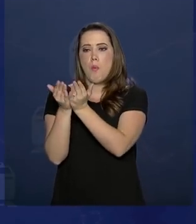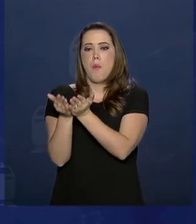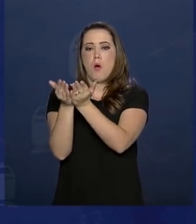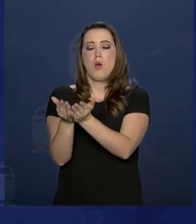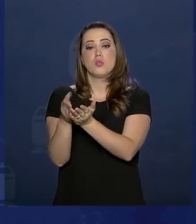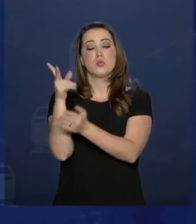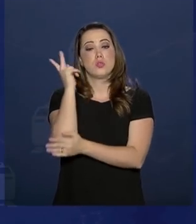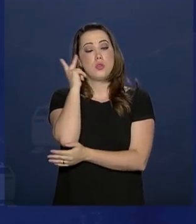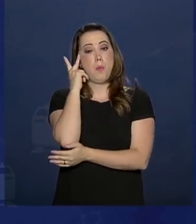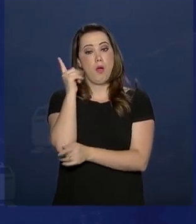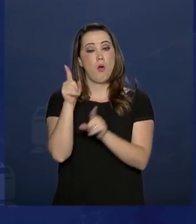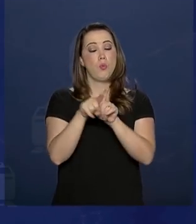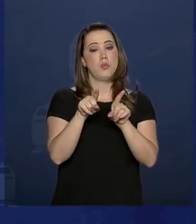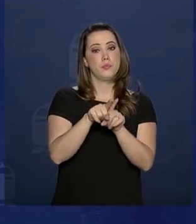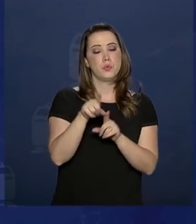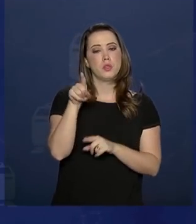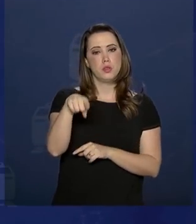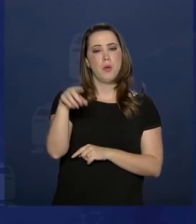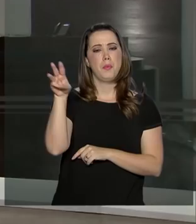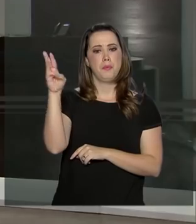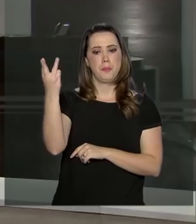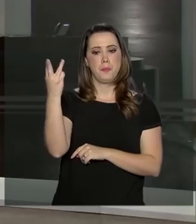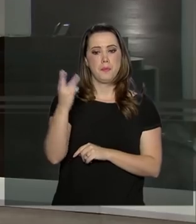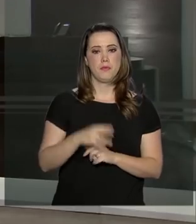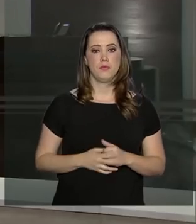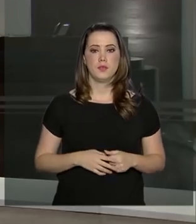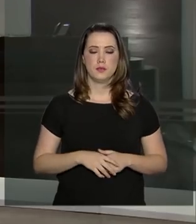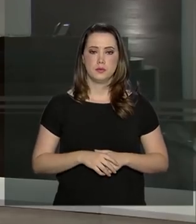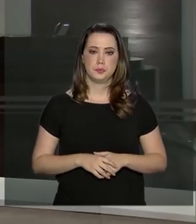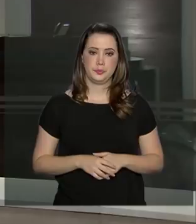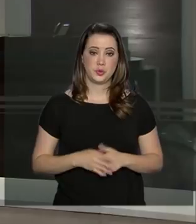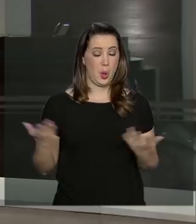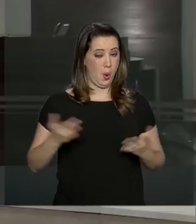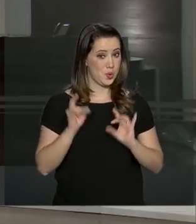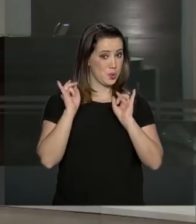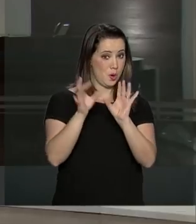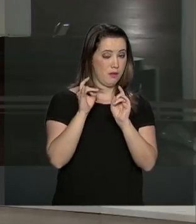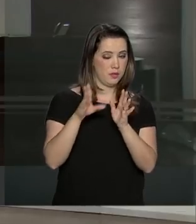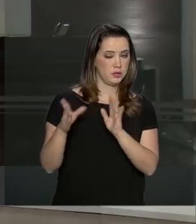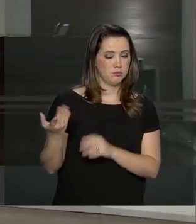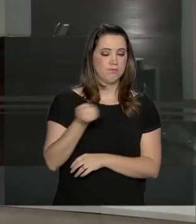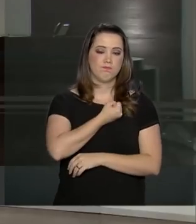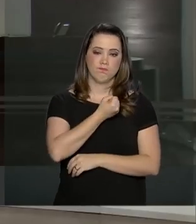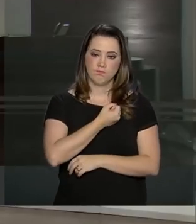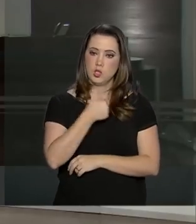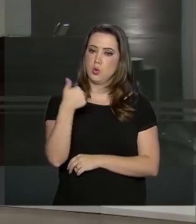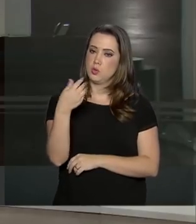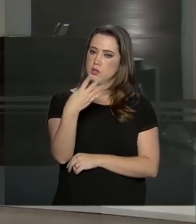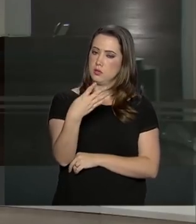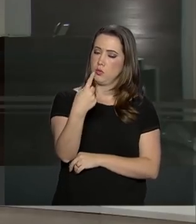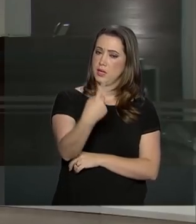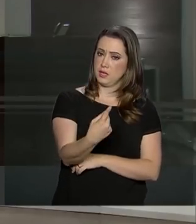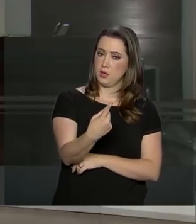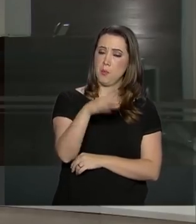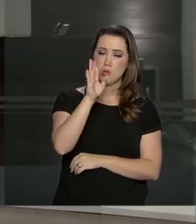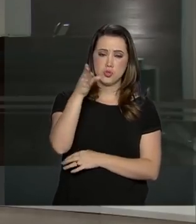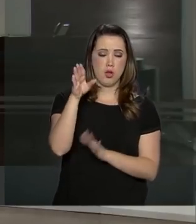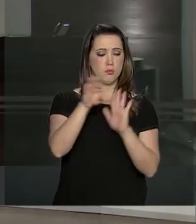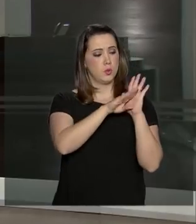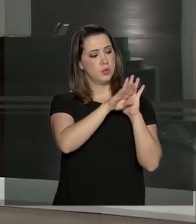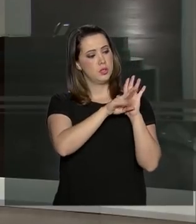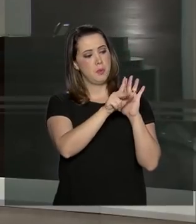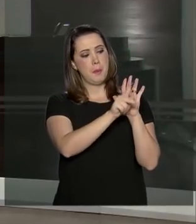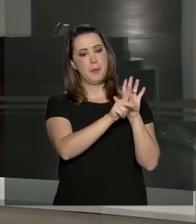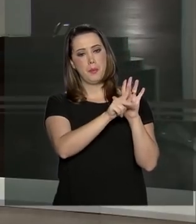de Santos e de Itaqui, no Maranhão. Com o leilão de hoje, o governo chega ao número de 141 concessões dentro do Programa